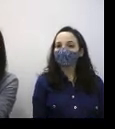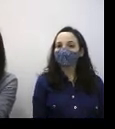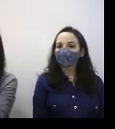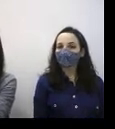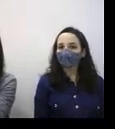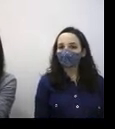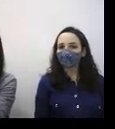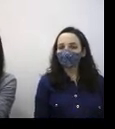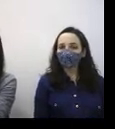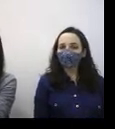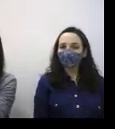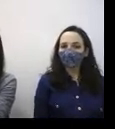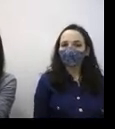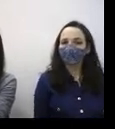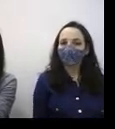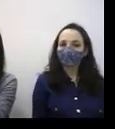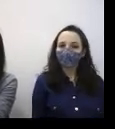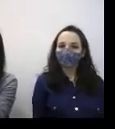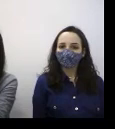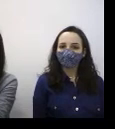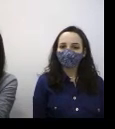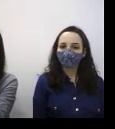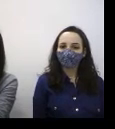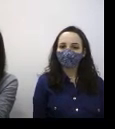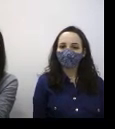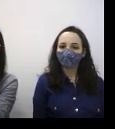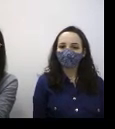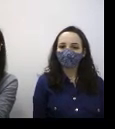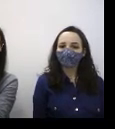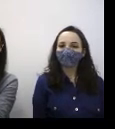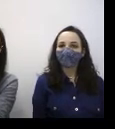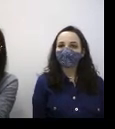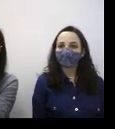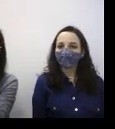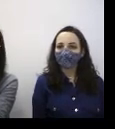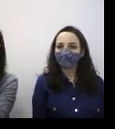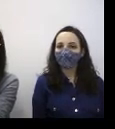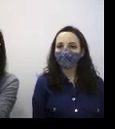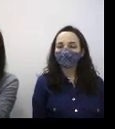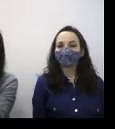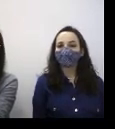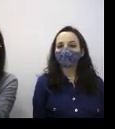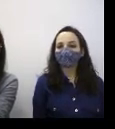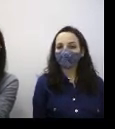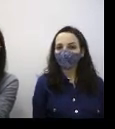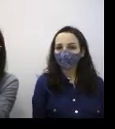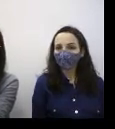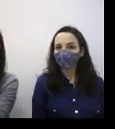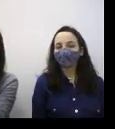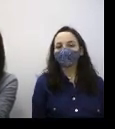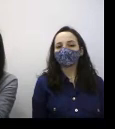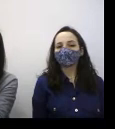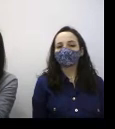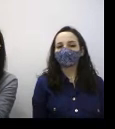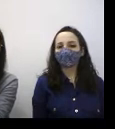né? E também, de toda forma, nós precisamos também ter esse tempo para processar as